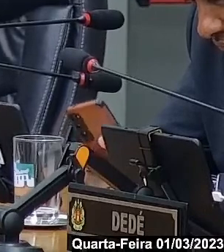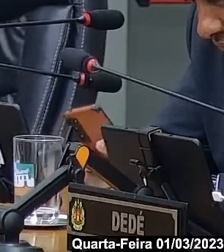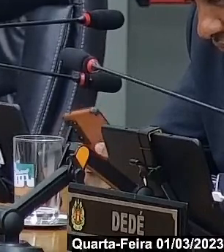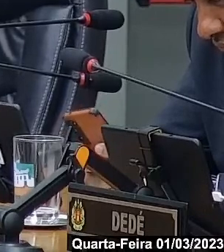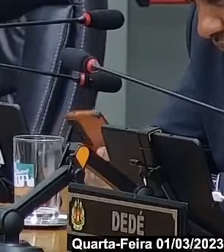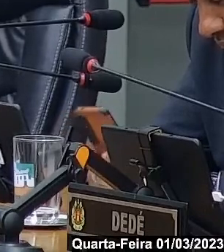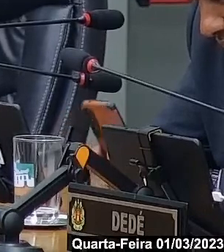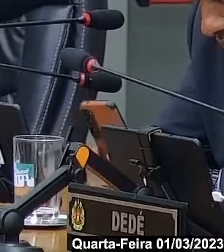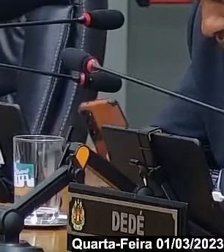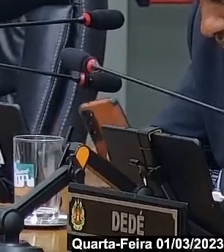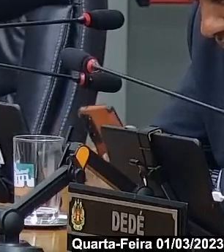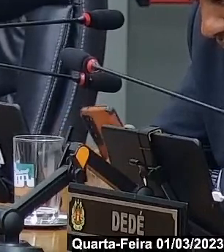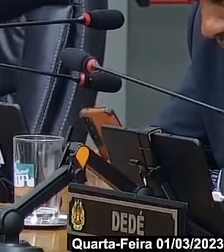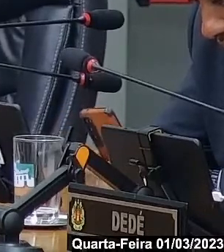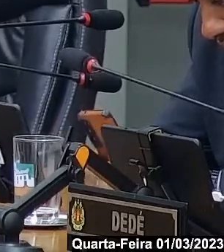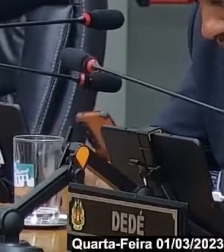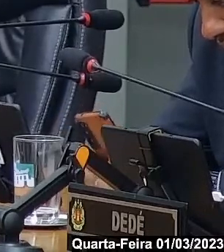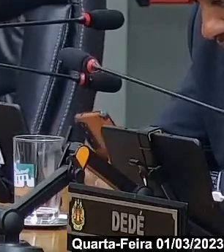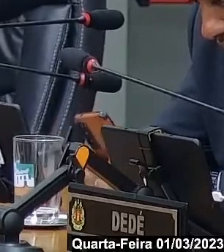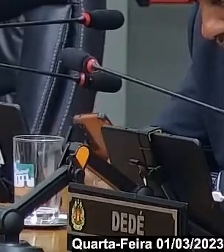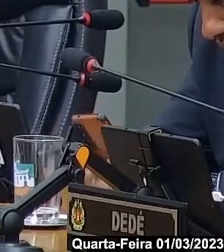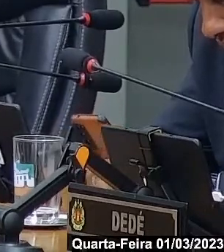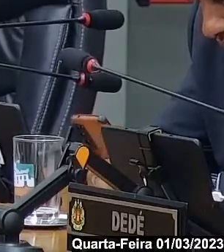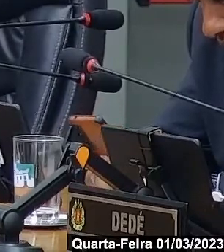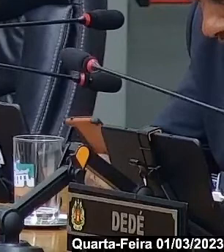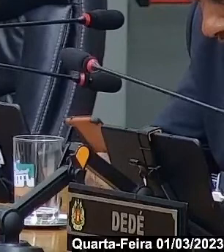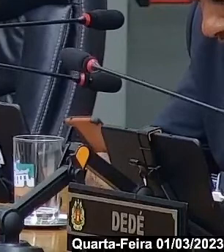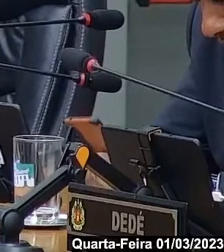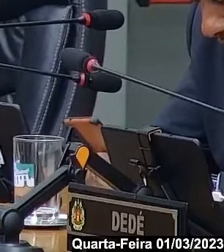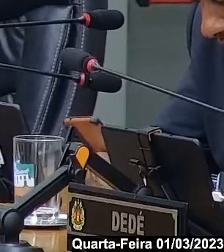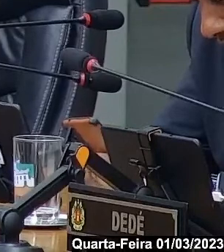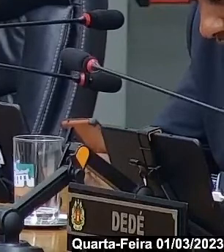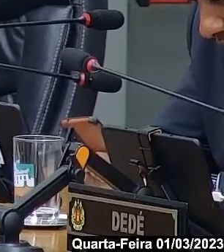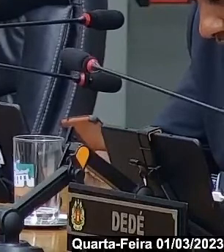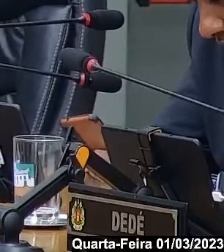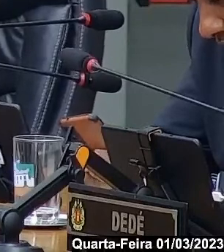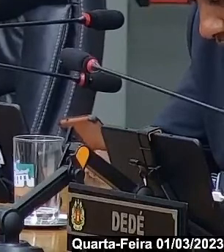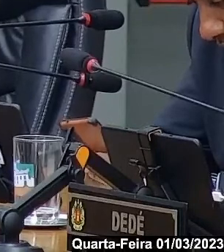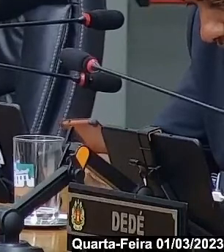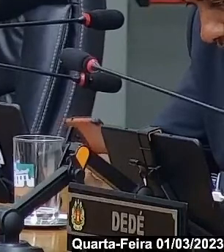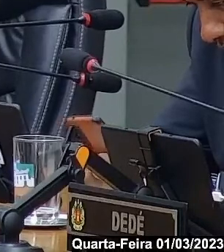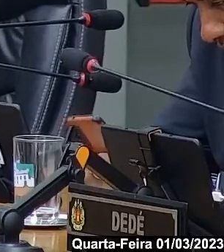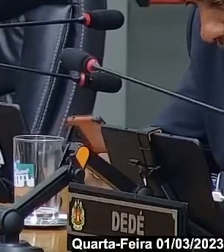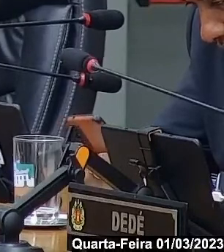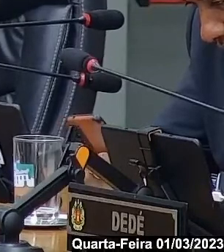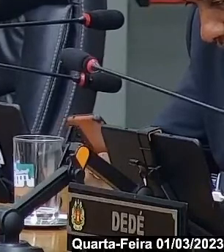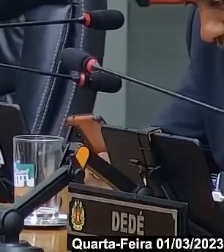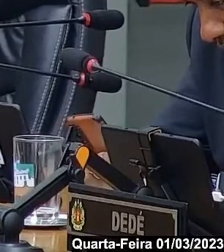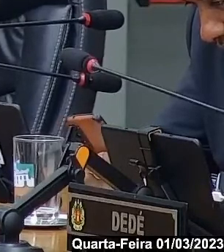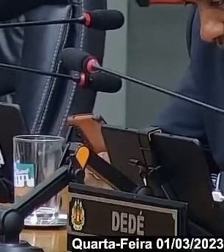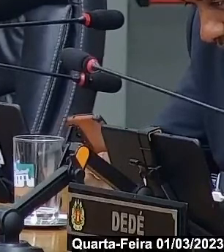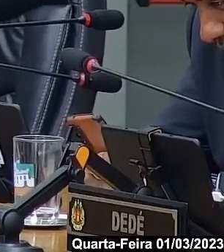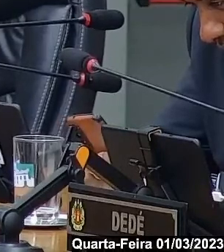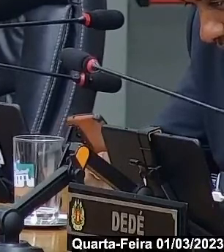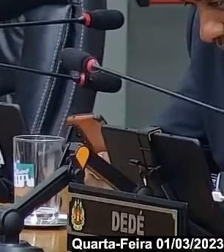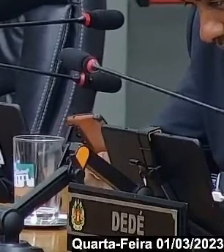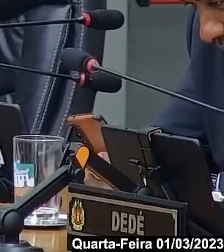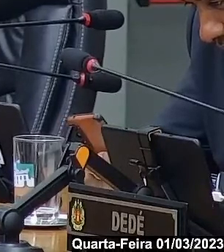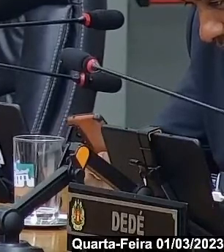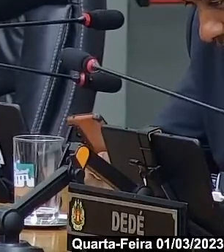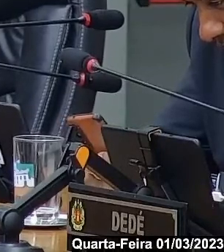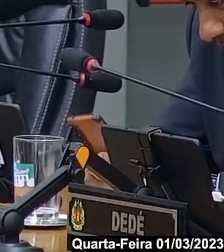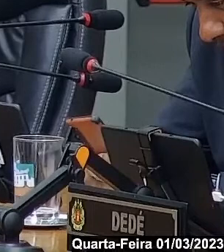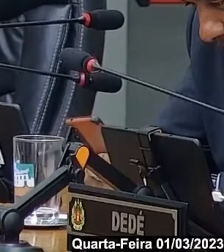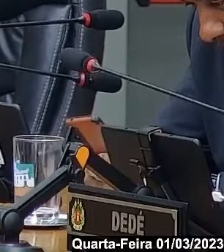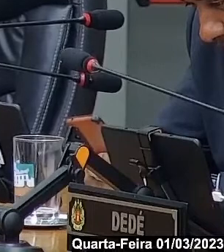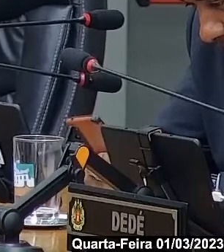no jogo, tá bom, pessoal? Que Deus abençoe a todos. Fala do seu trabalho, para de ficar falando dos outros, que isso é feio. Política não se faz